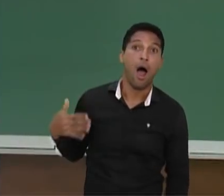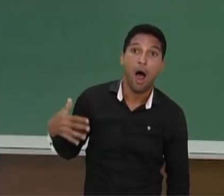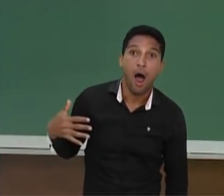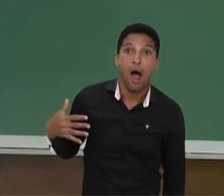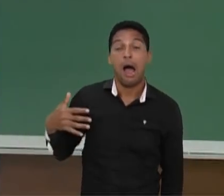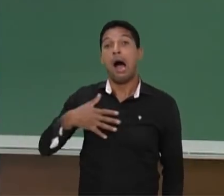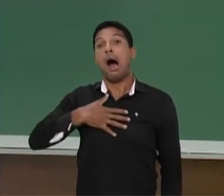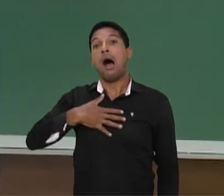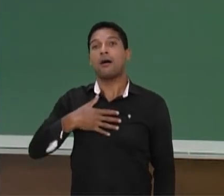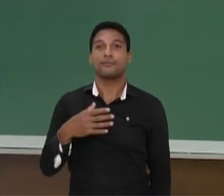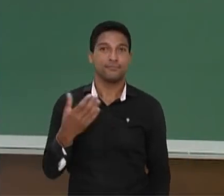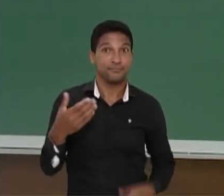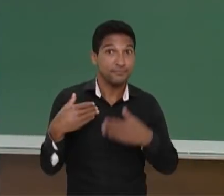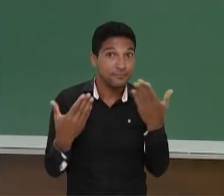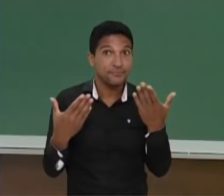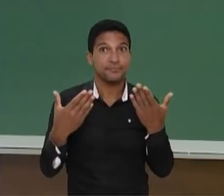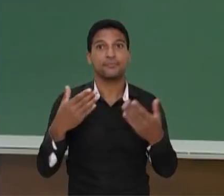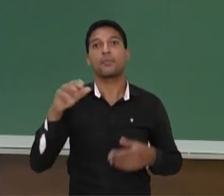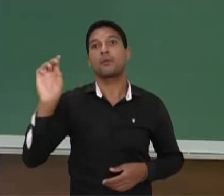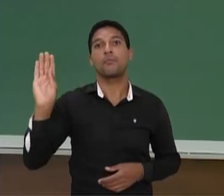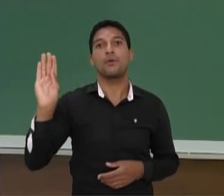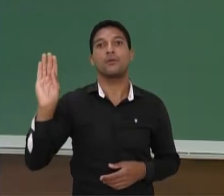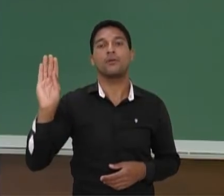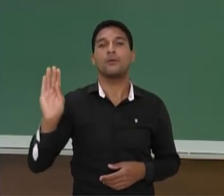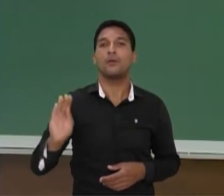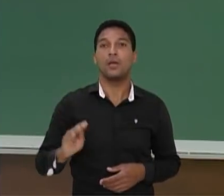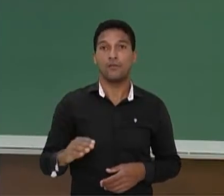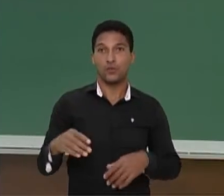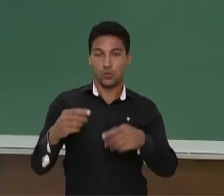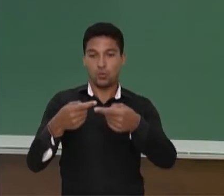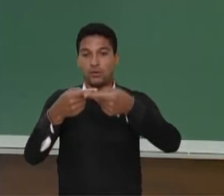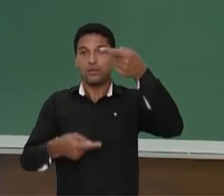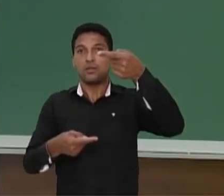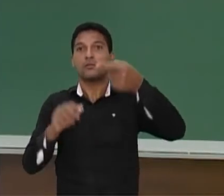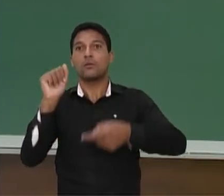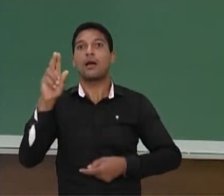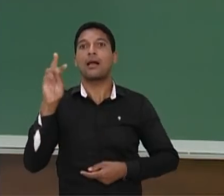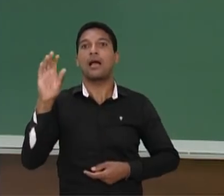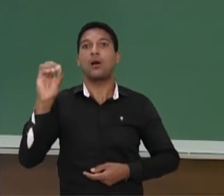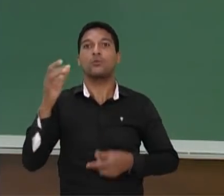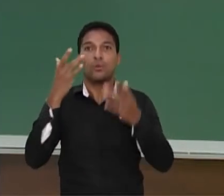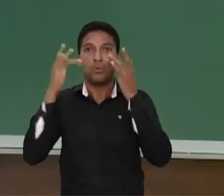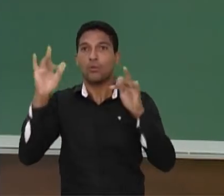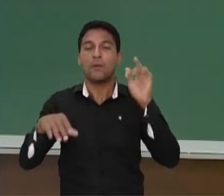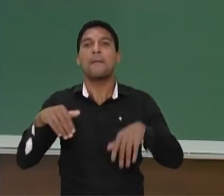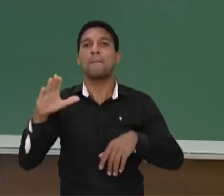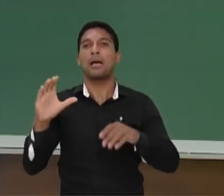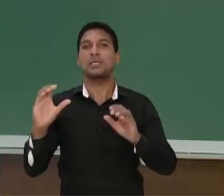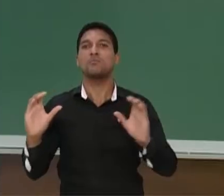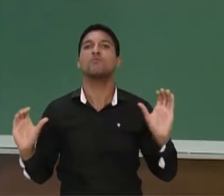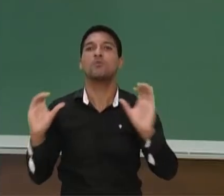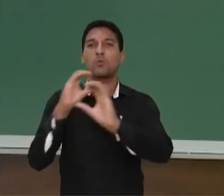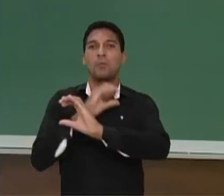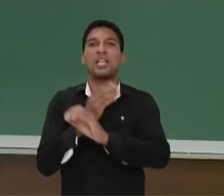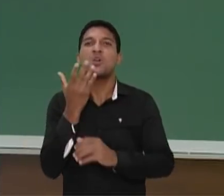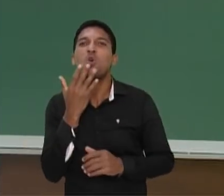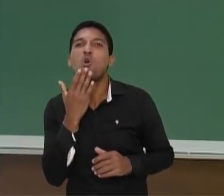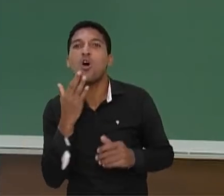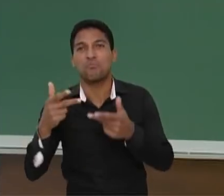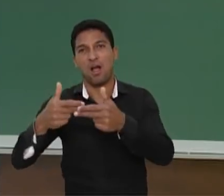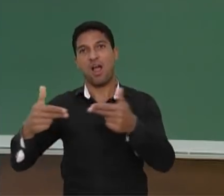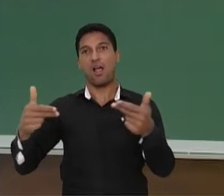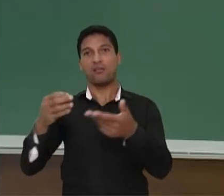dramáticos? Letra B. Se tornaram mais complexos, cheios de cores. Ou, letra C, se tornaram